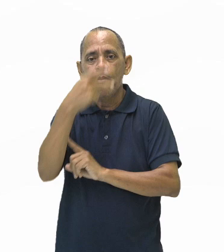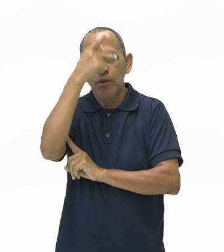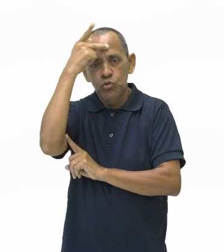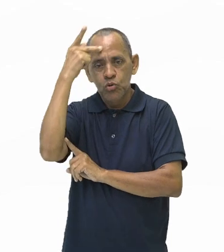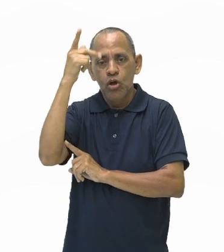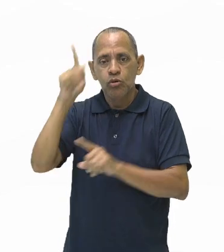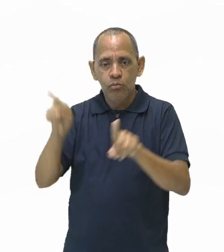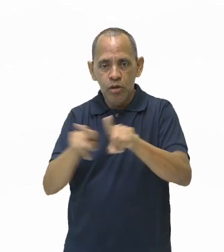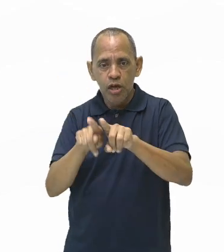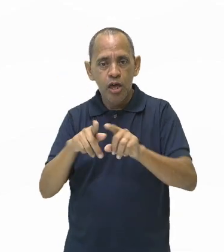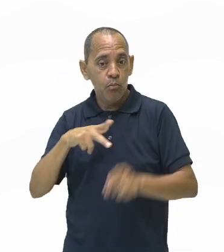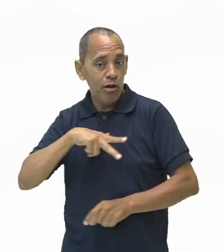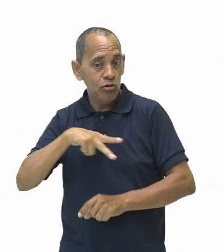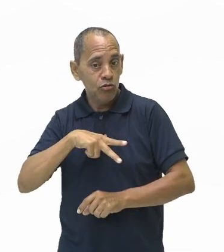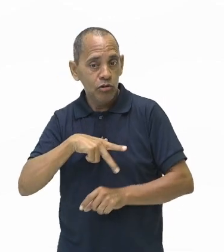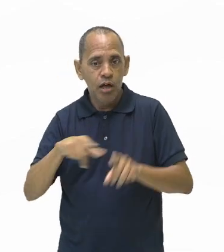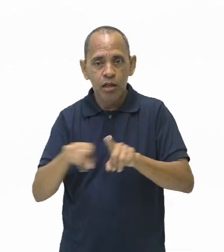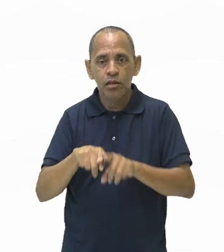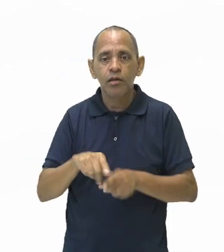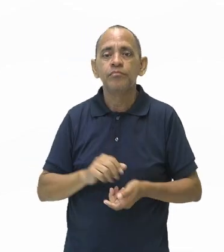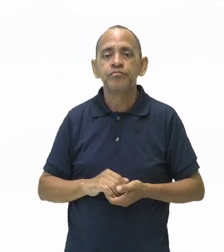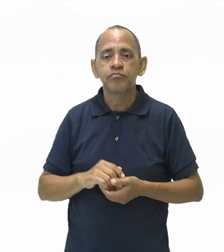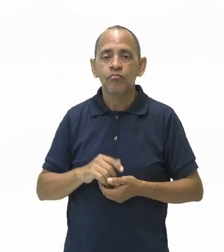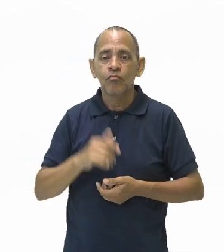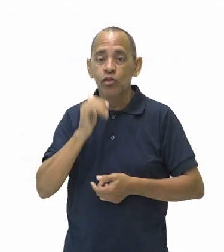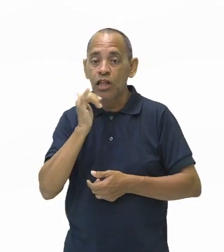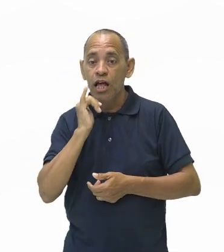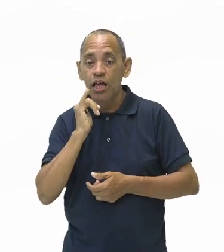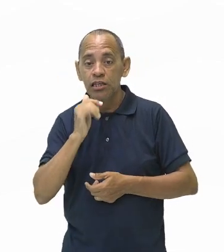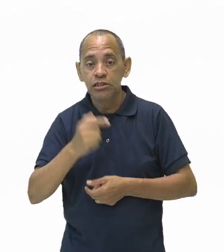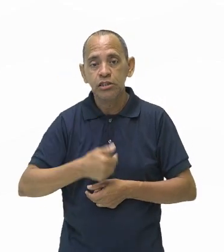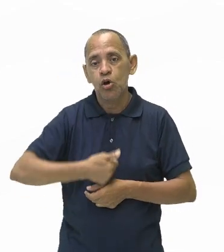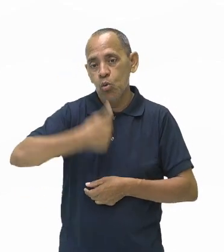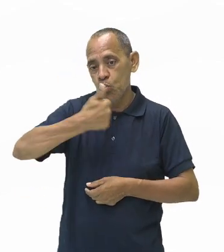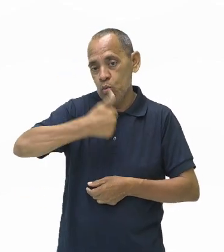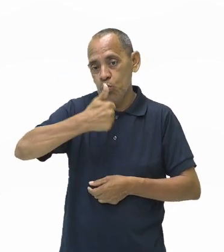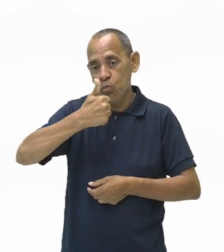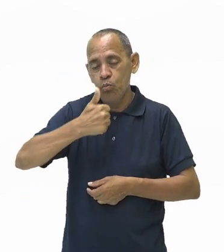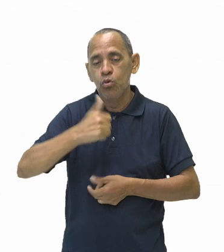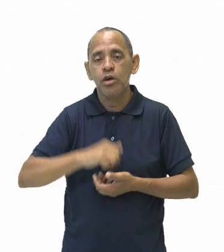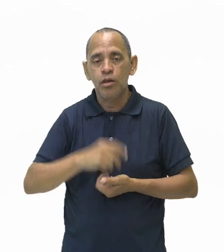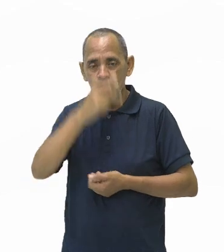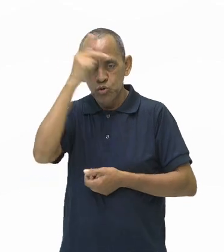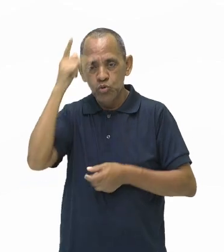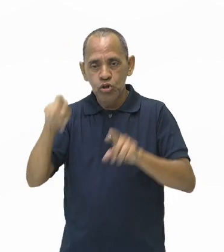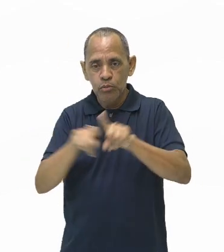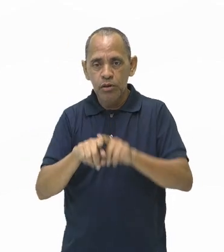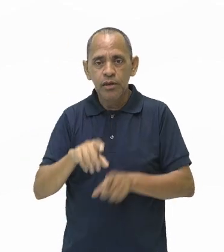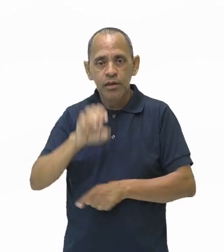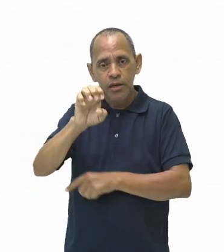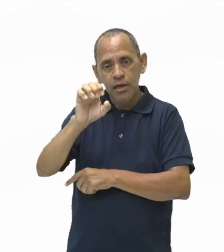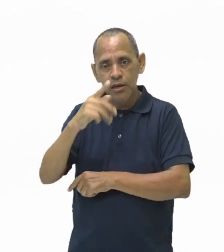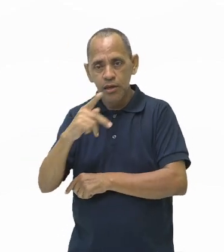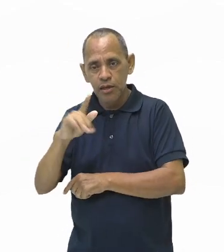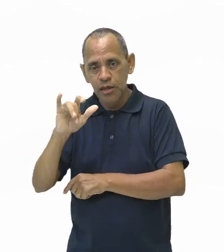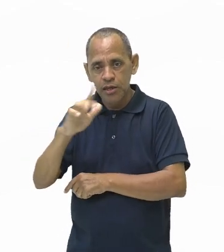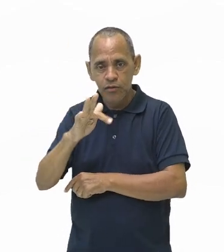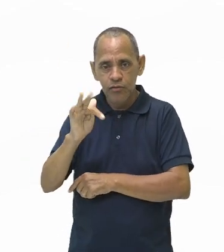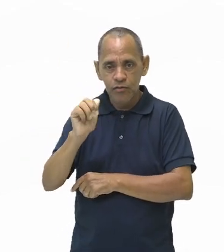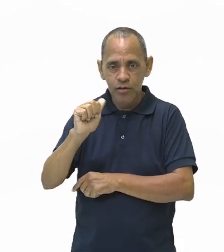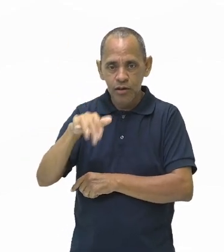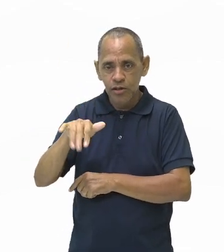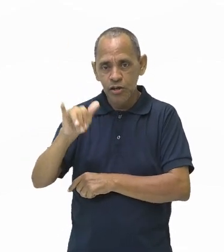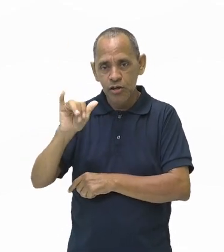narradores em primeira pessoa, a existência da epifania, espécie de revelação na qual a